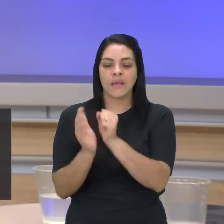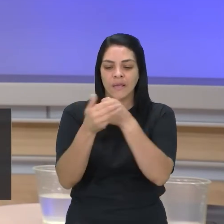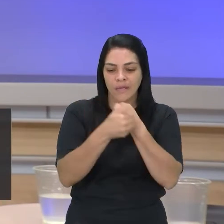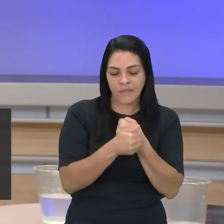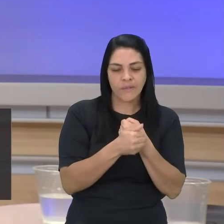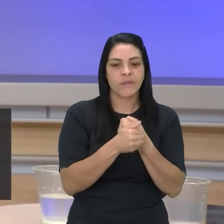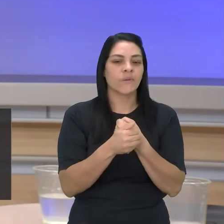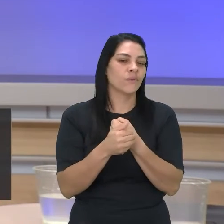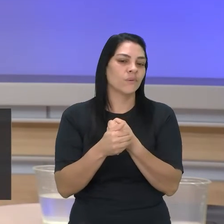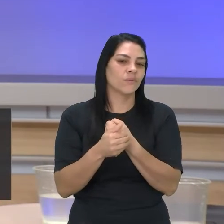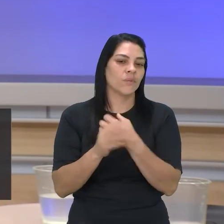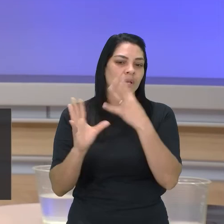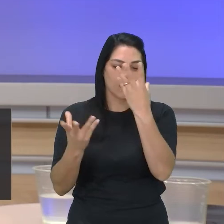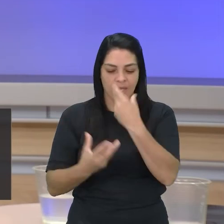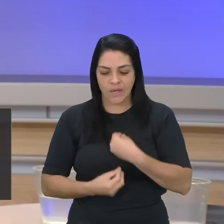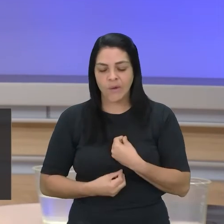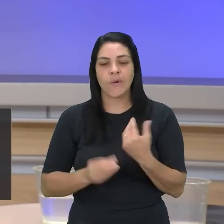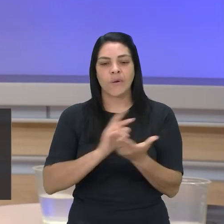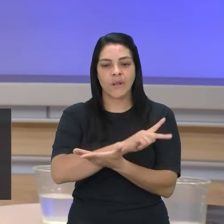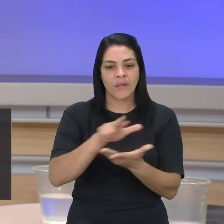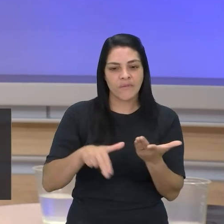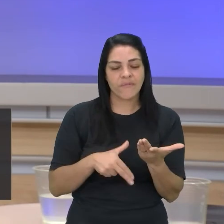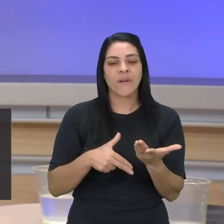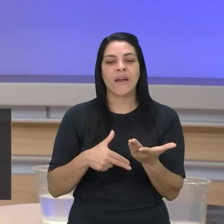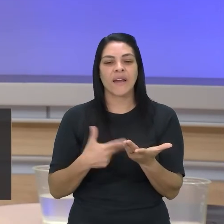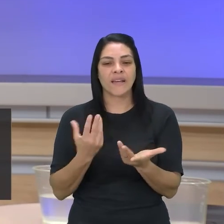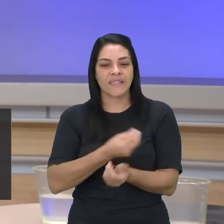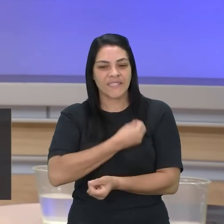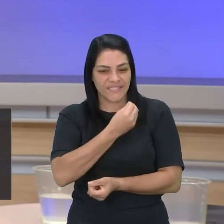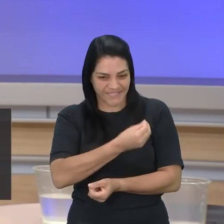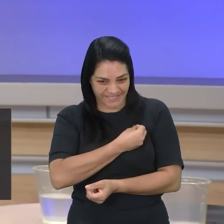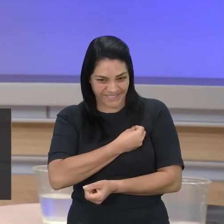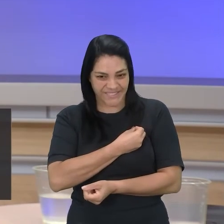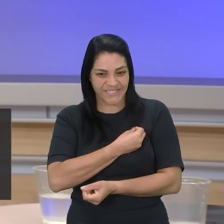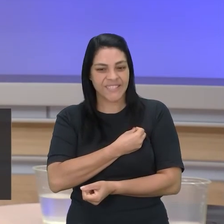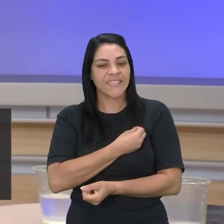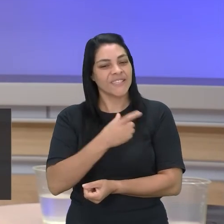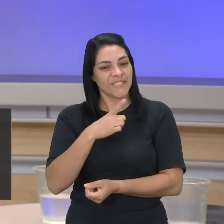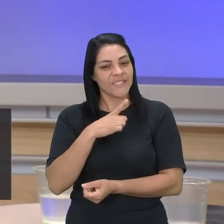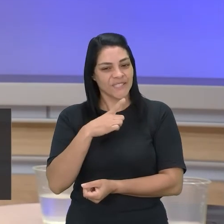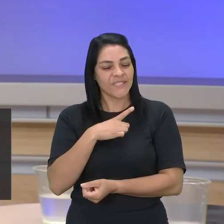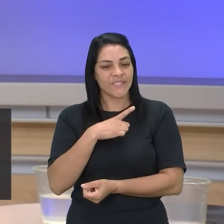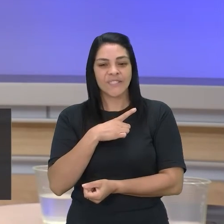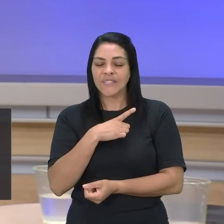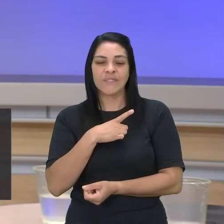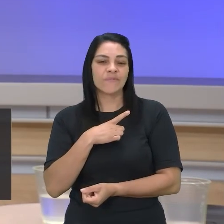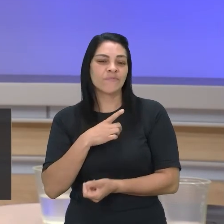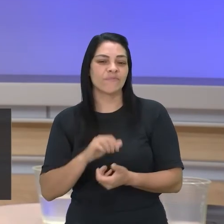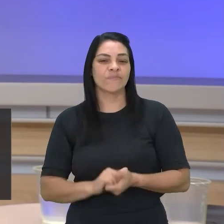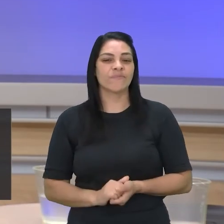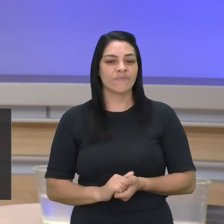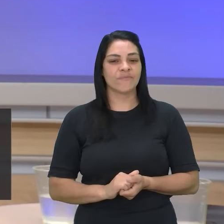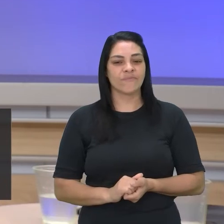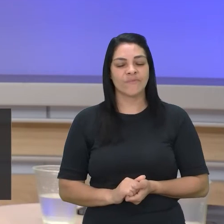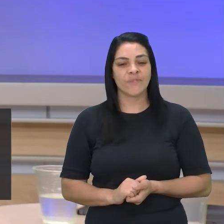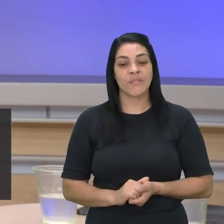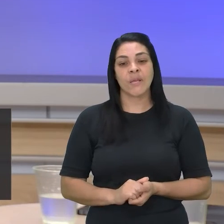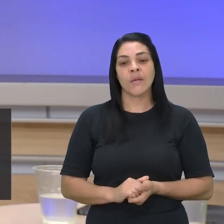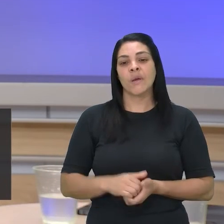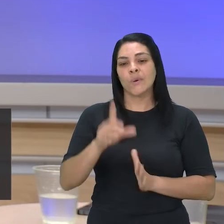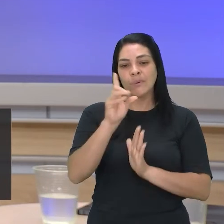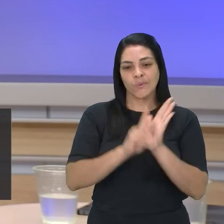si só já deveria ter o direito de existir, né? E aí a gente que vive nessa